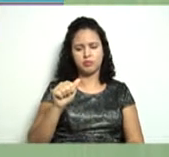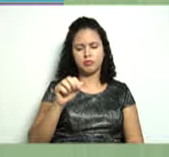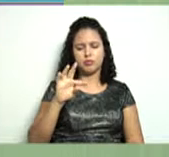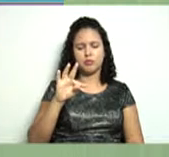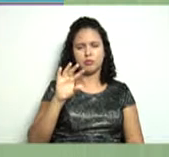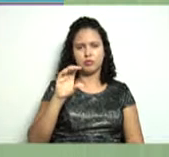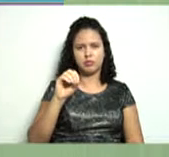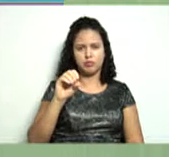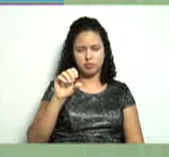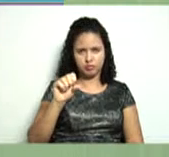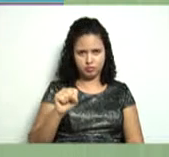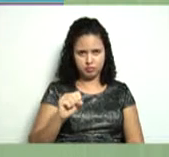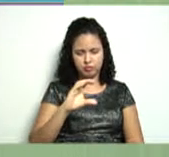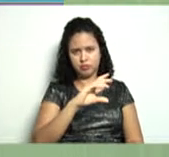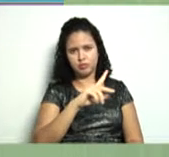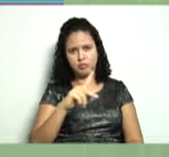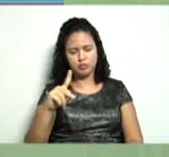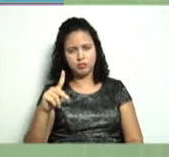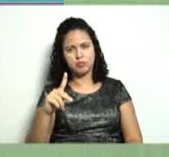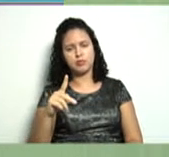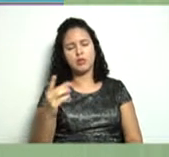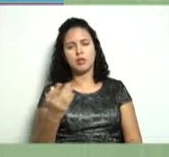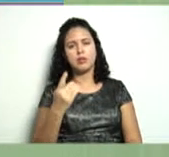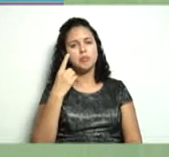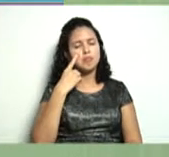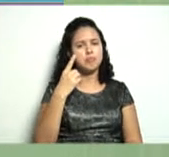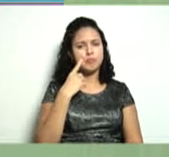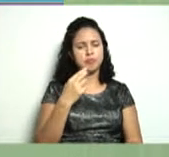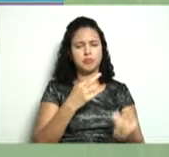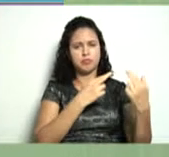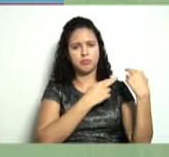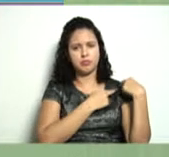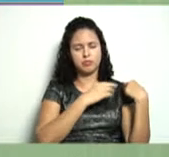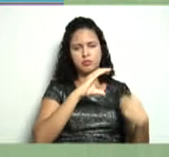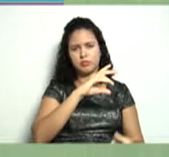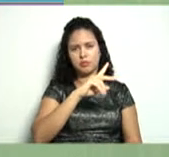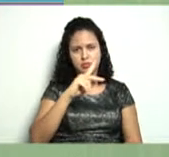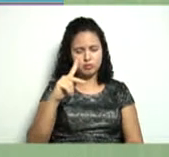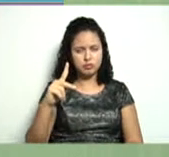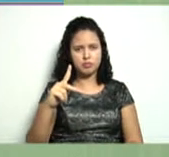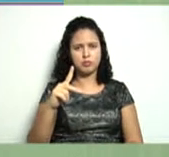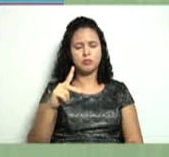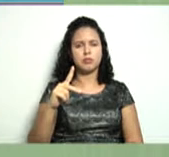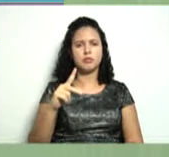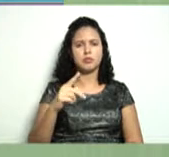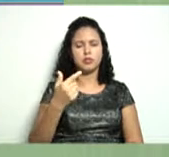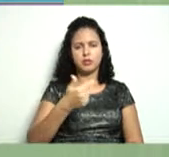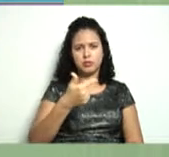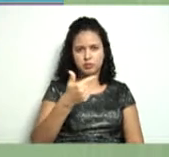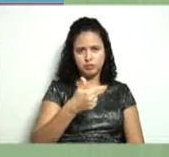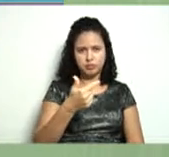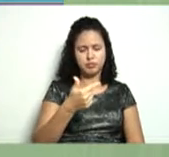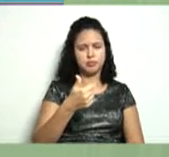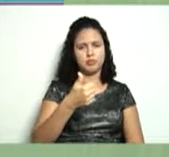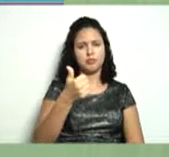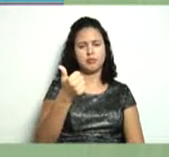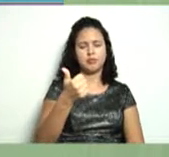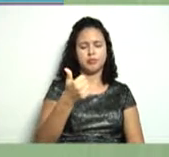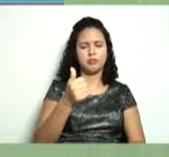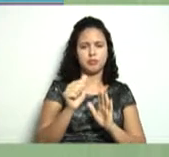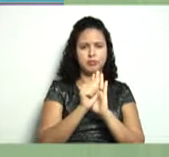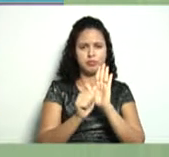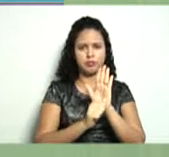partimos para a responsabilidade das cooperativas. Segundo o artigo 11, as